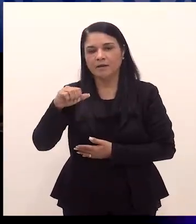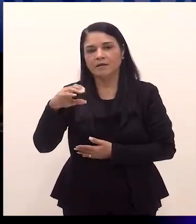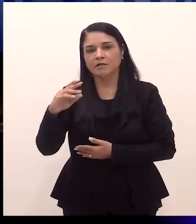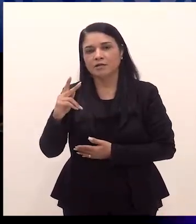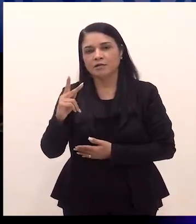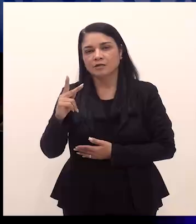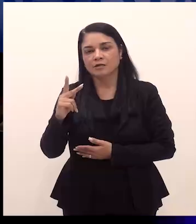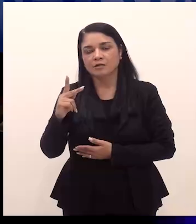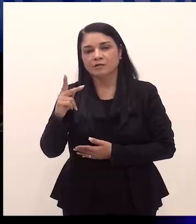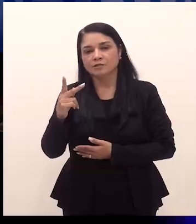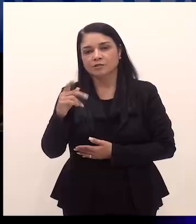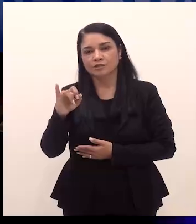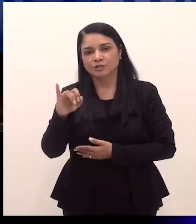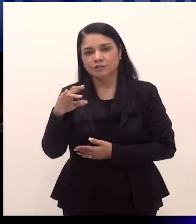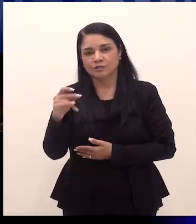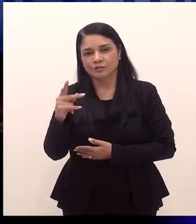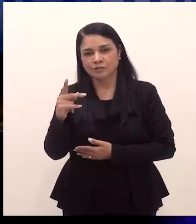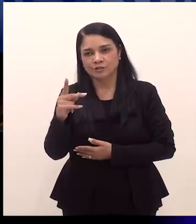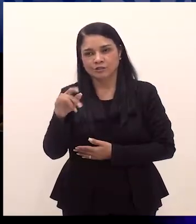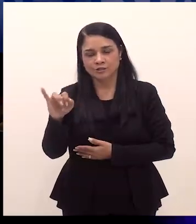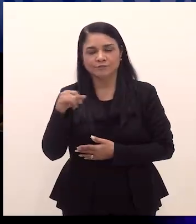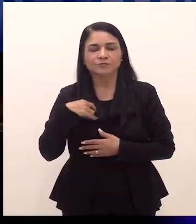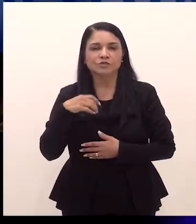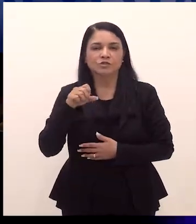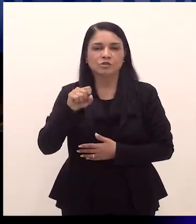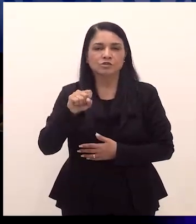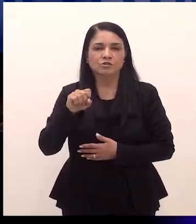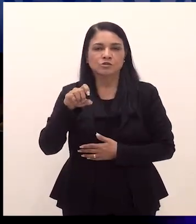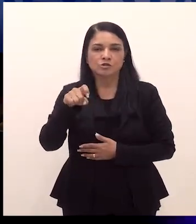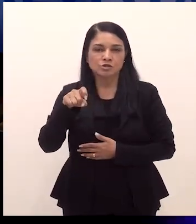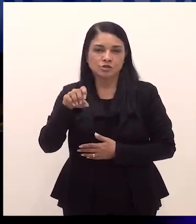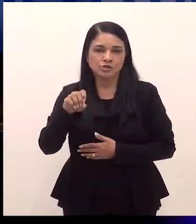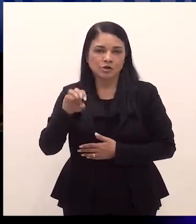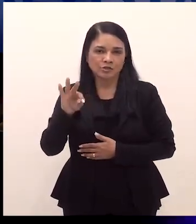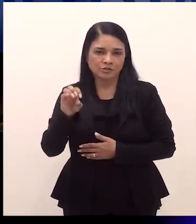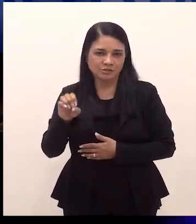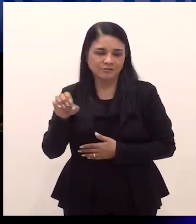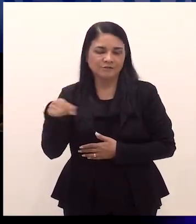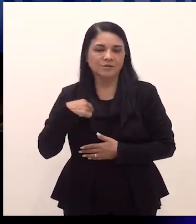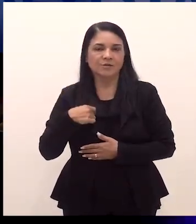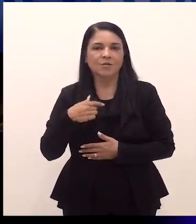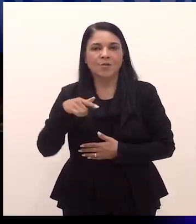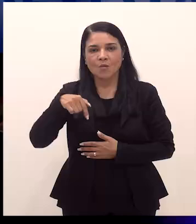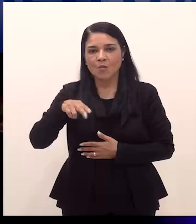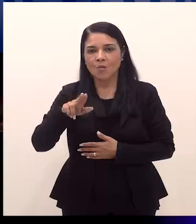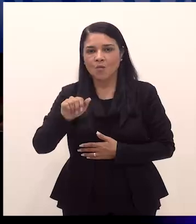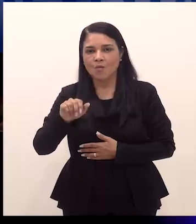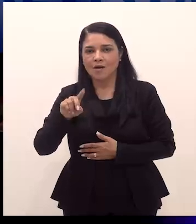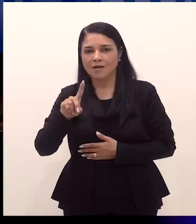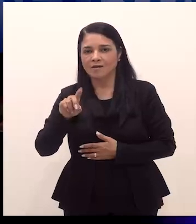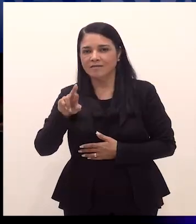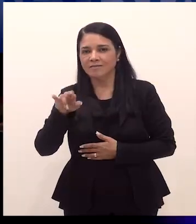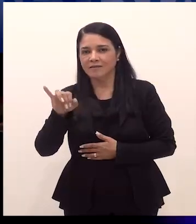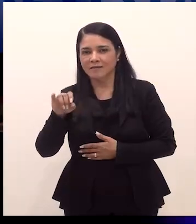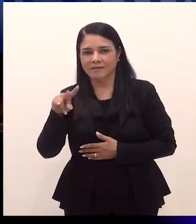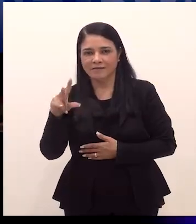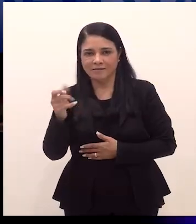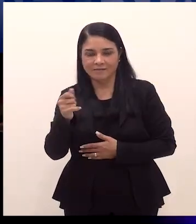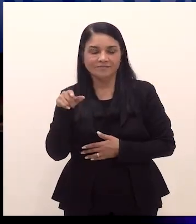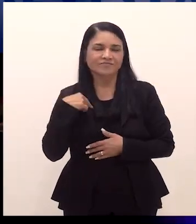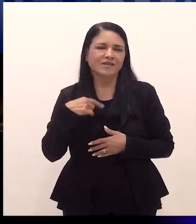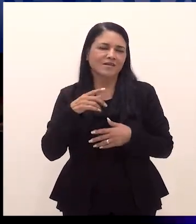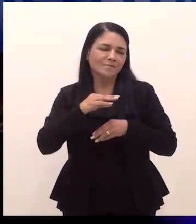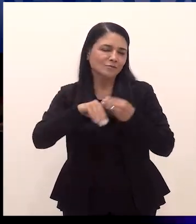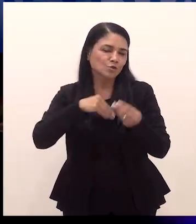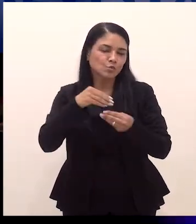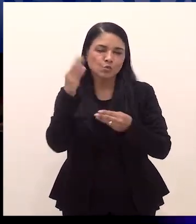as valsas, os forrós, shot, quadrilha, tudo que tem cara dessa nossa mistura,